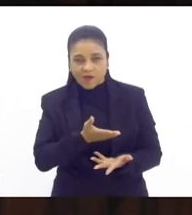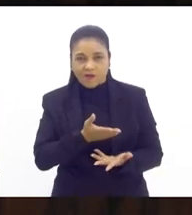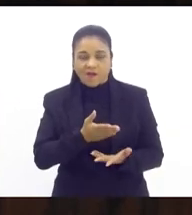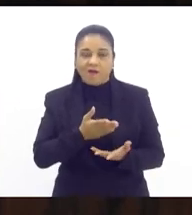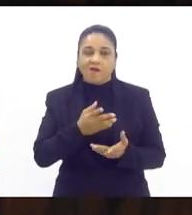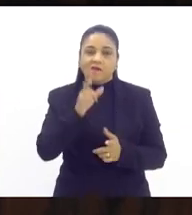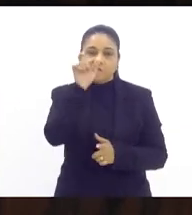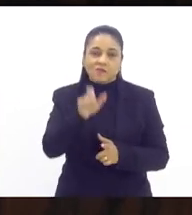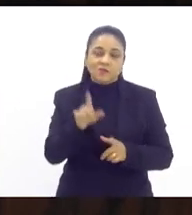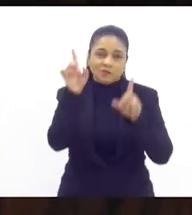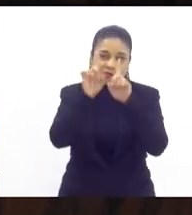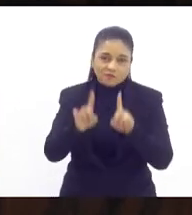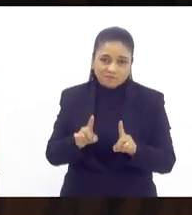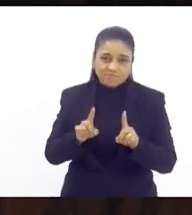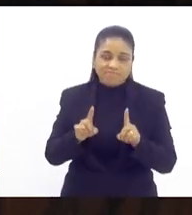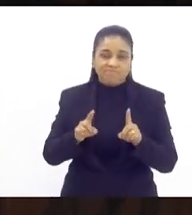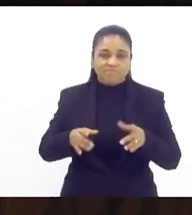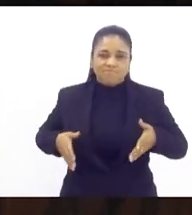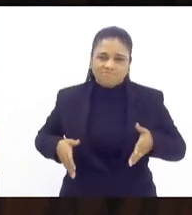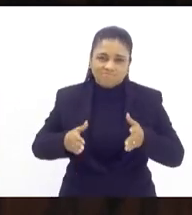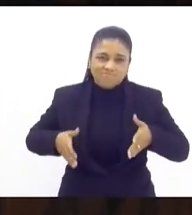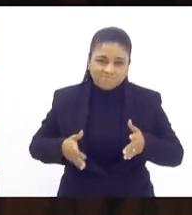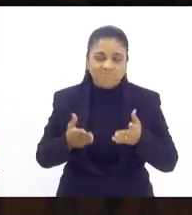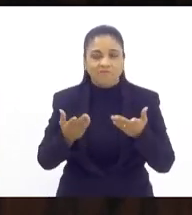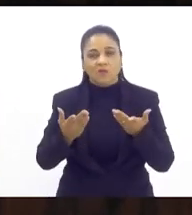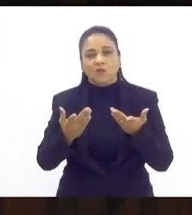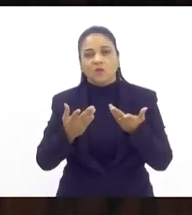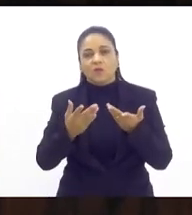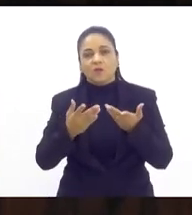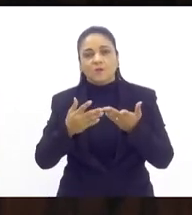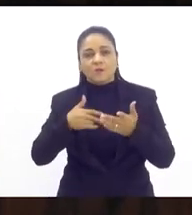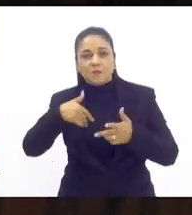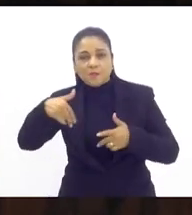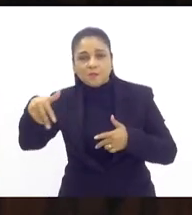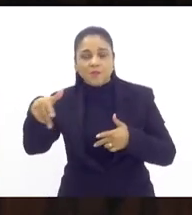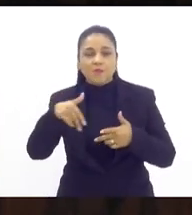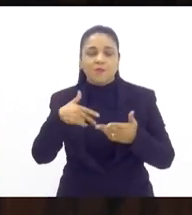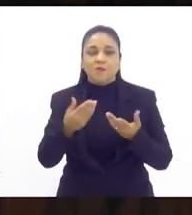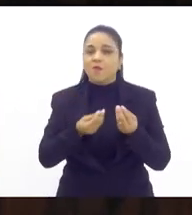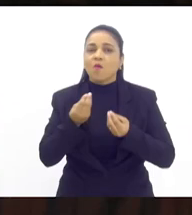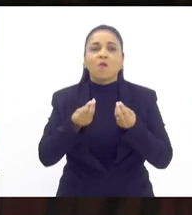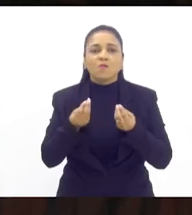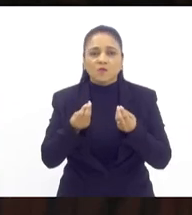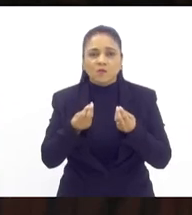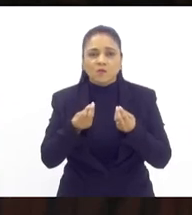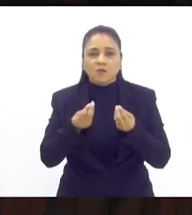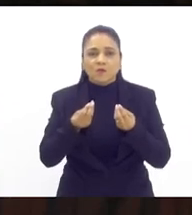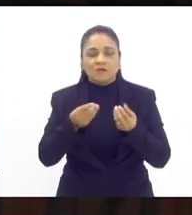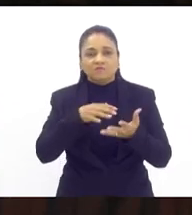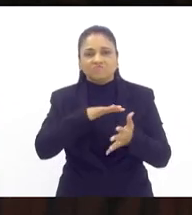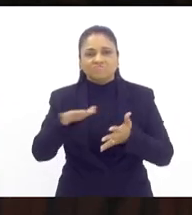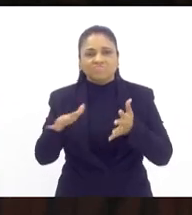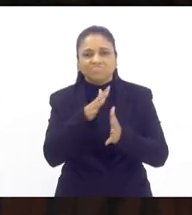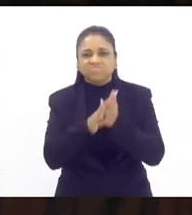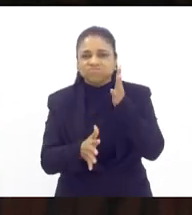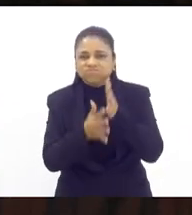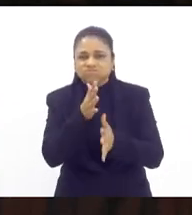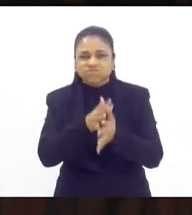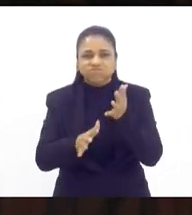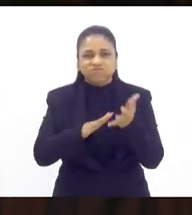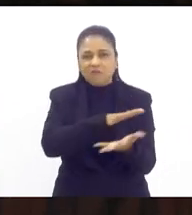pessoa com deficiência Precisando sair com se locomover e com essa desordem no Maracanã